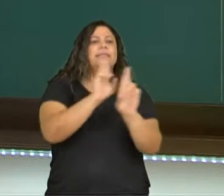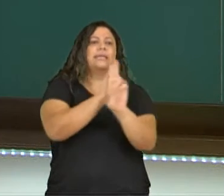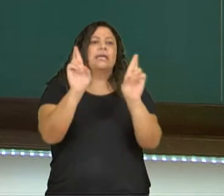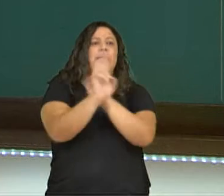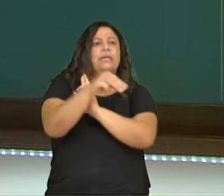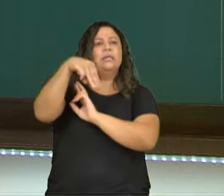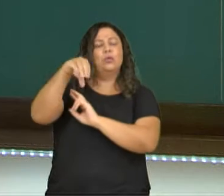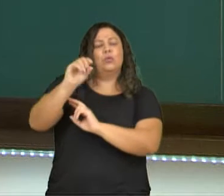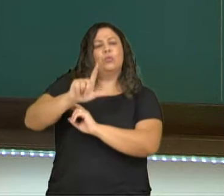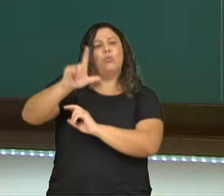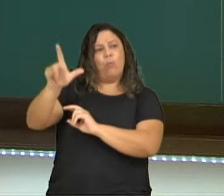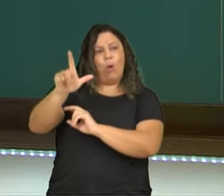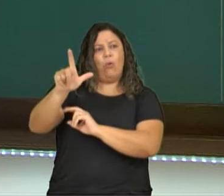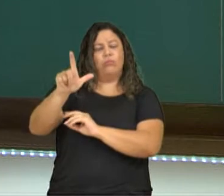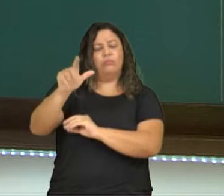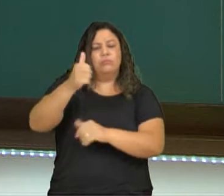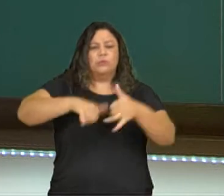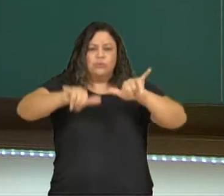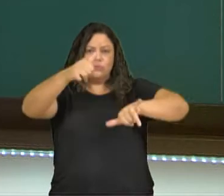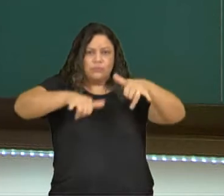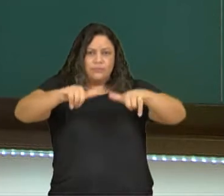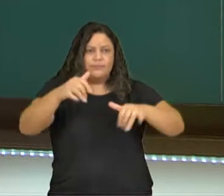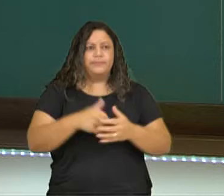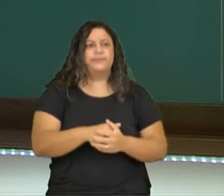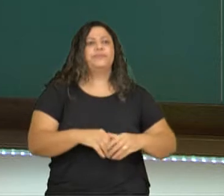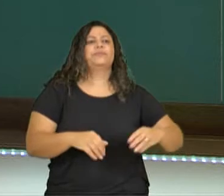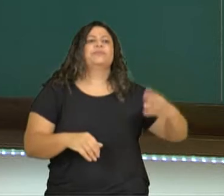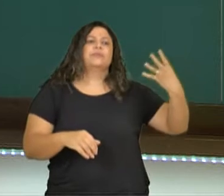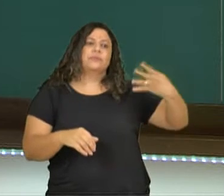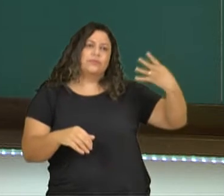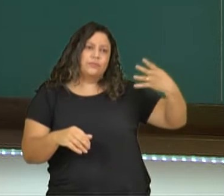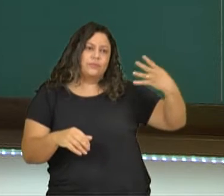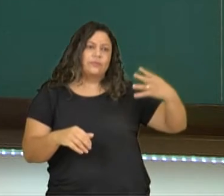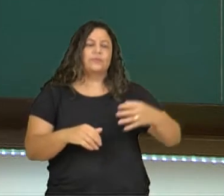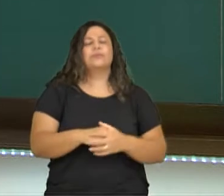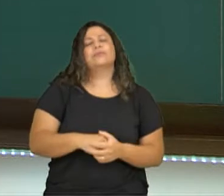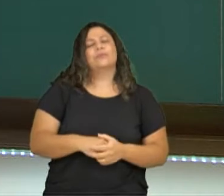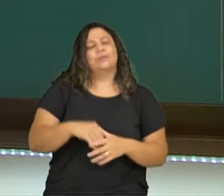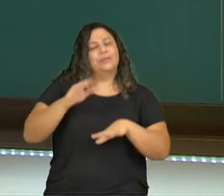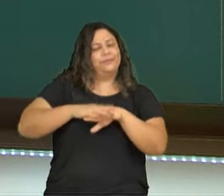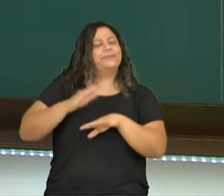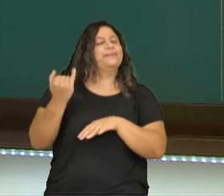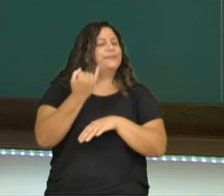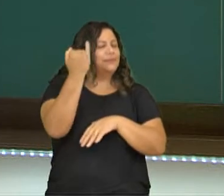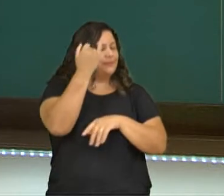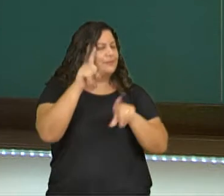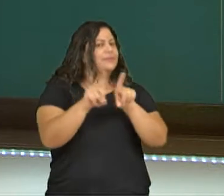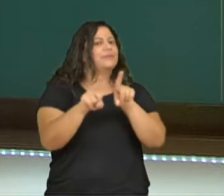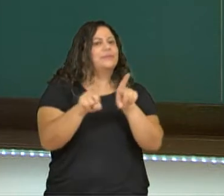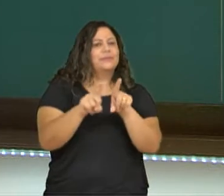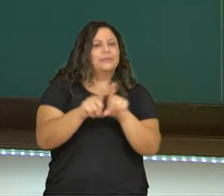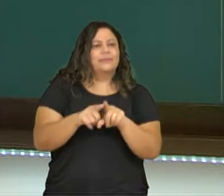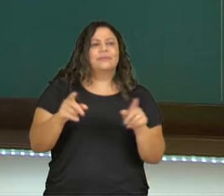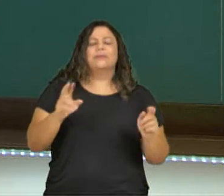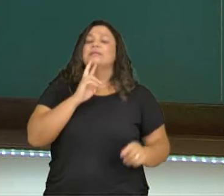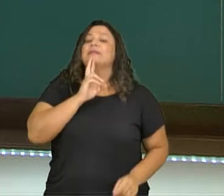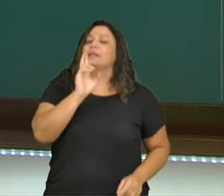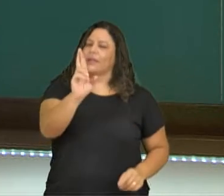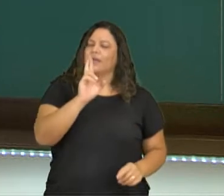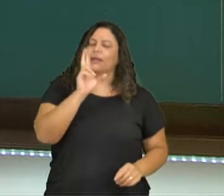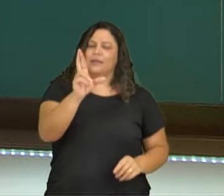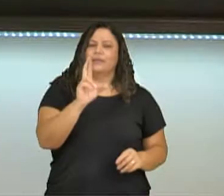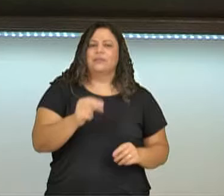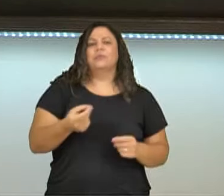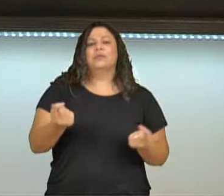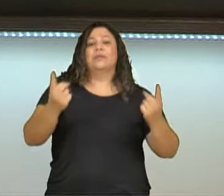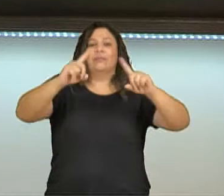das substâncias envolvidas, que a gente já comentou. E, por último, porém não menos importante, realizar ou efetuar a regra